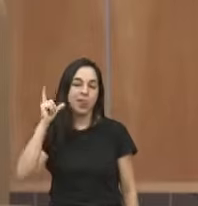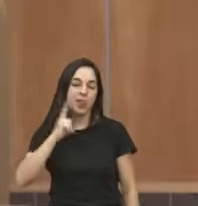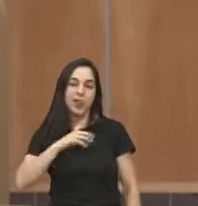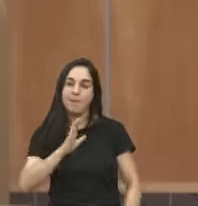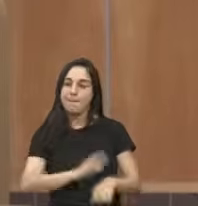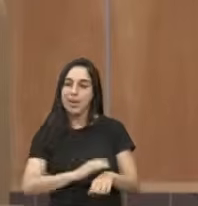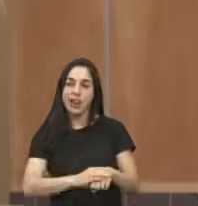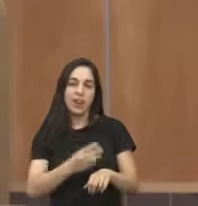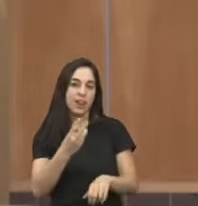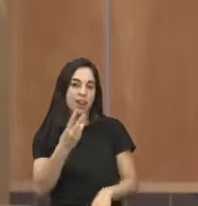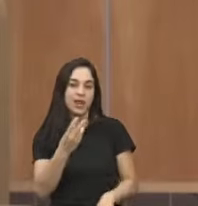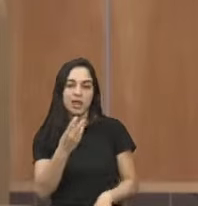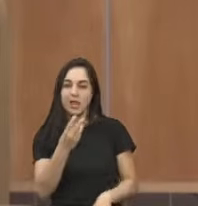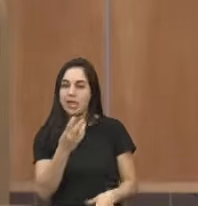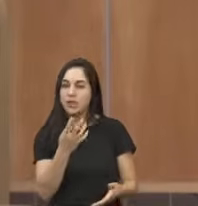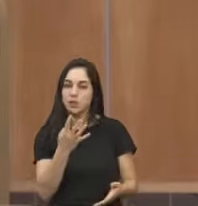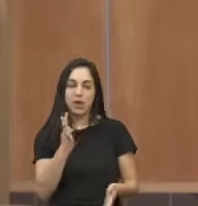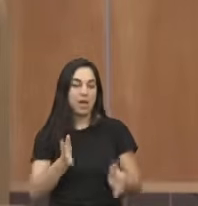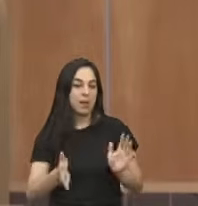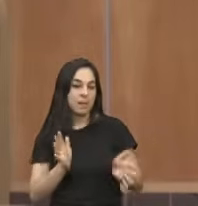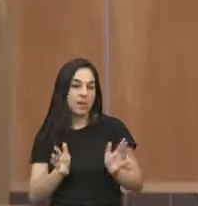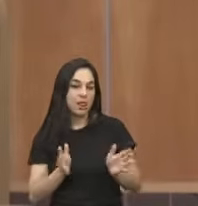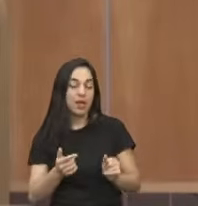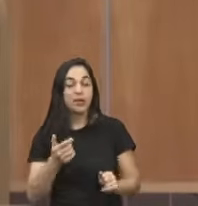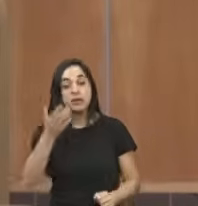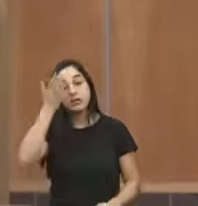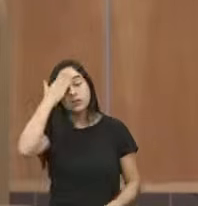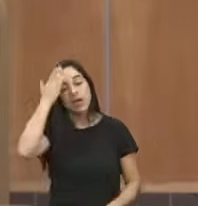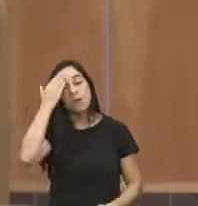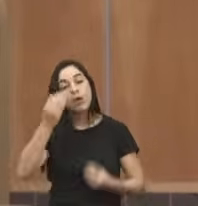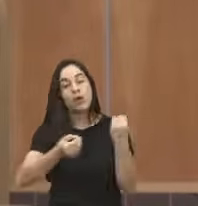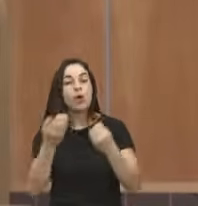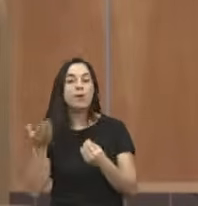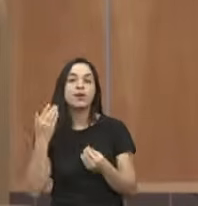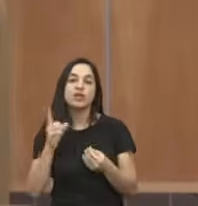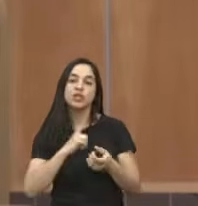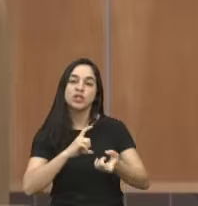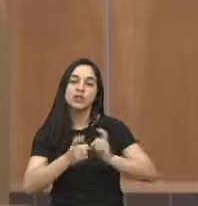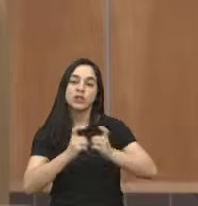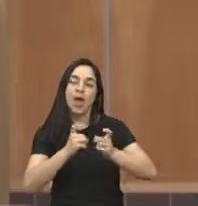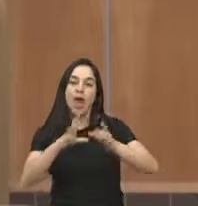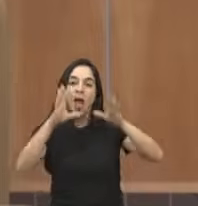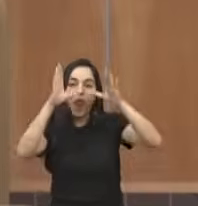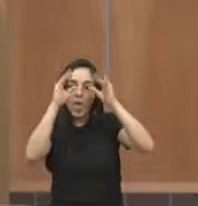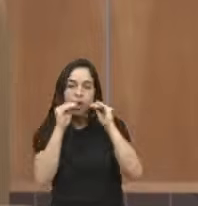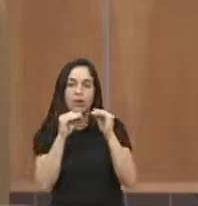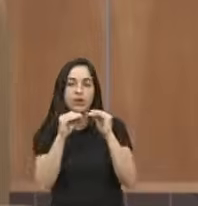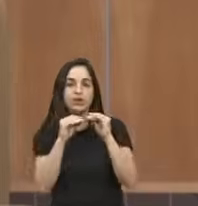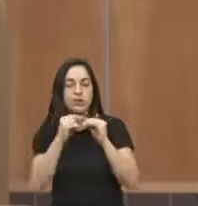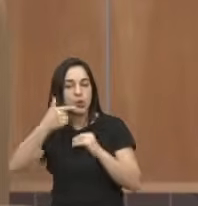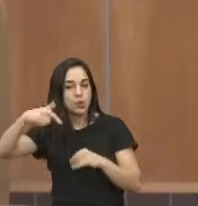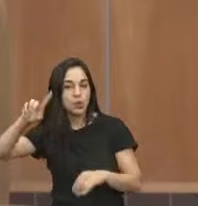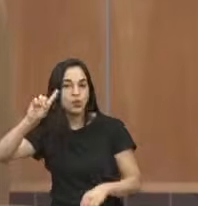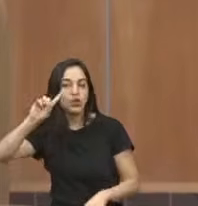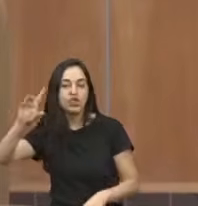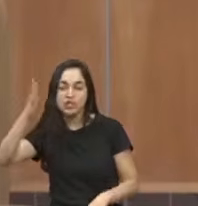4 mandatos, sabem muito bem como que aqui tinha sessão solene à noite e em outros dias.